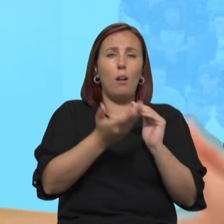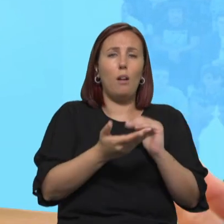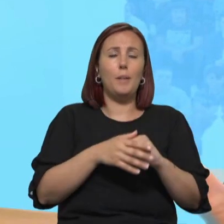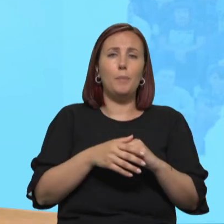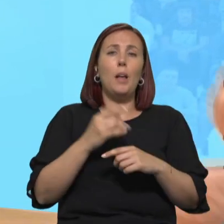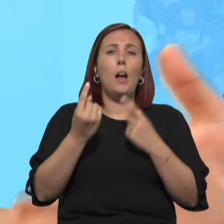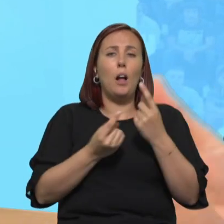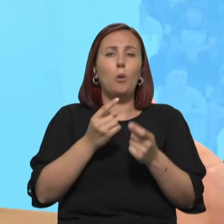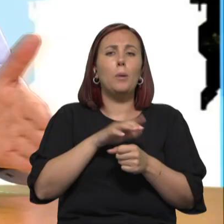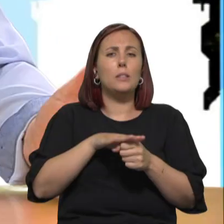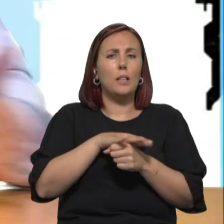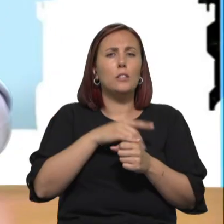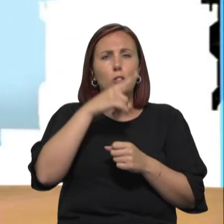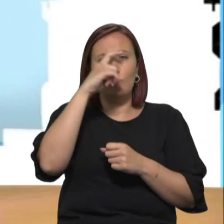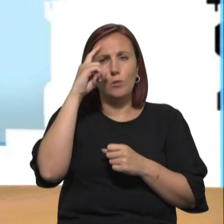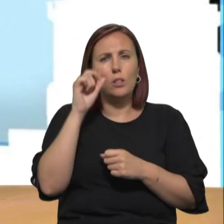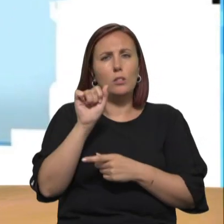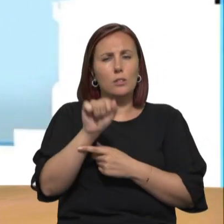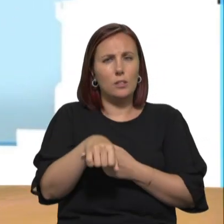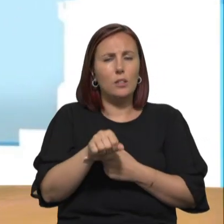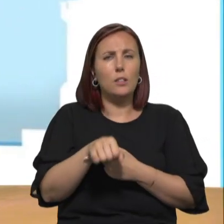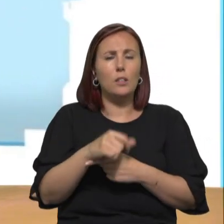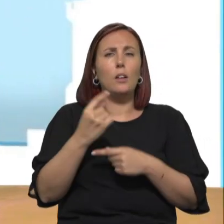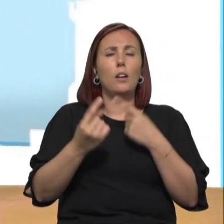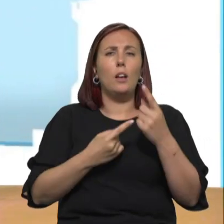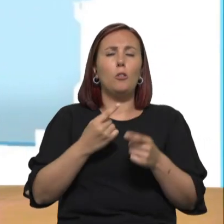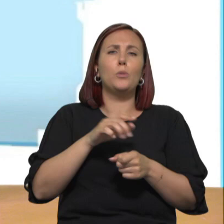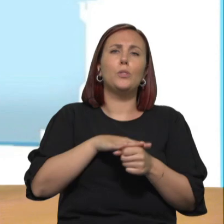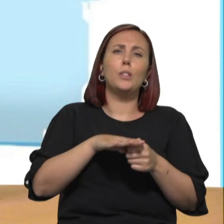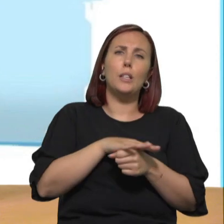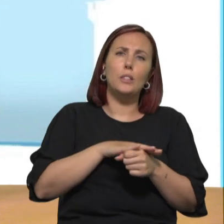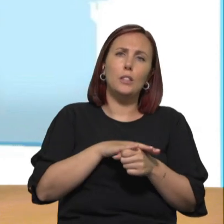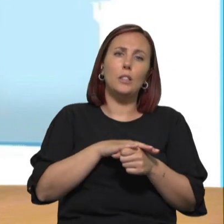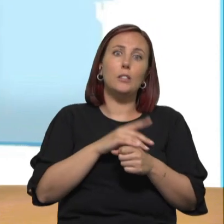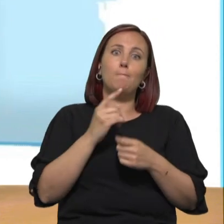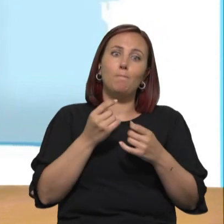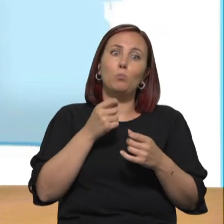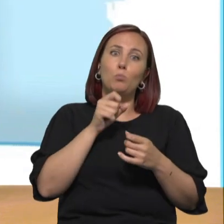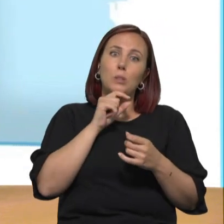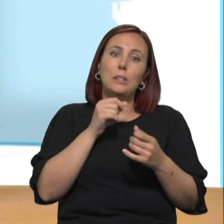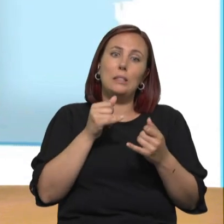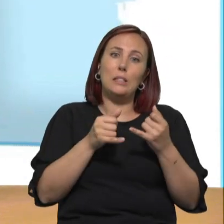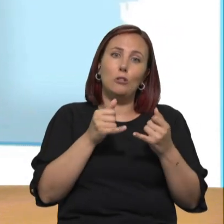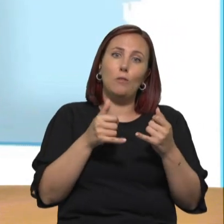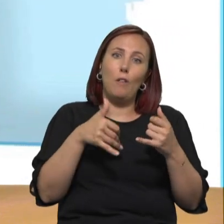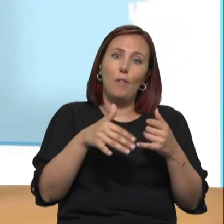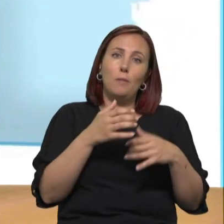setores dificuldades, e fala-se alguns setores em risco de alguma crise, mas os trabalhadores estão em